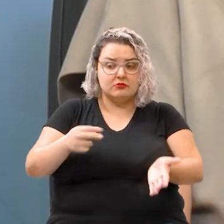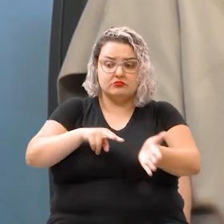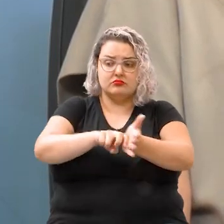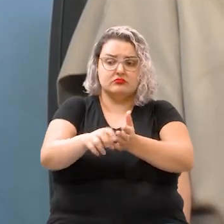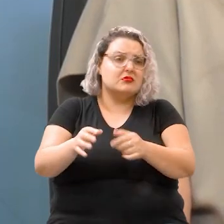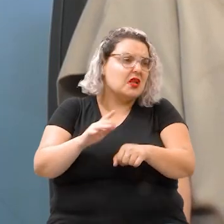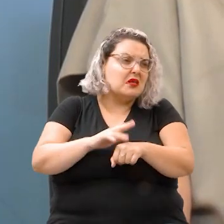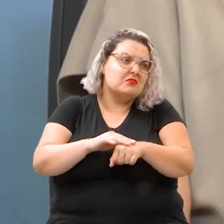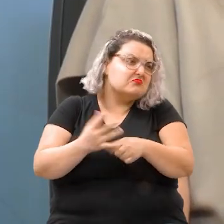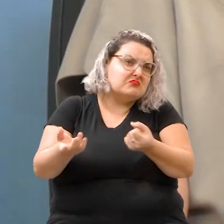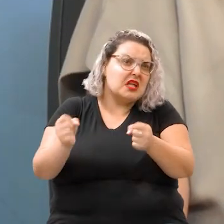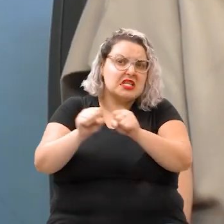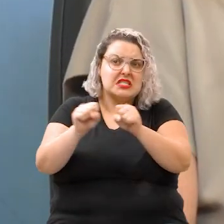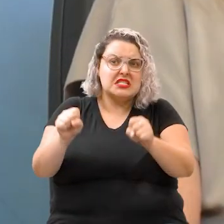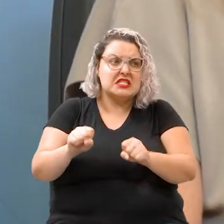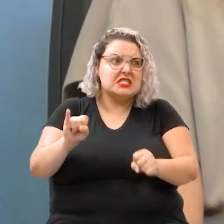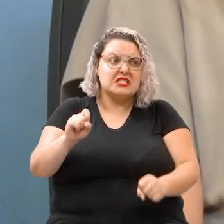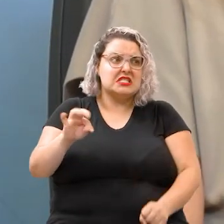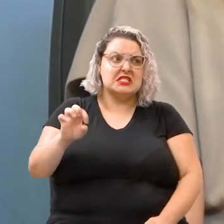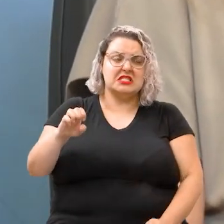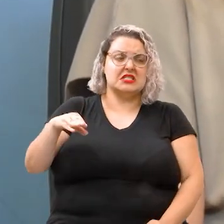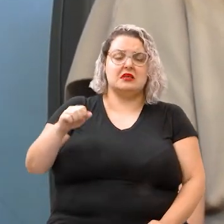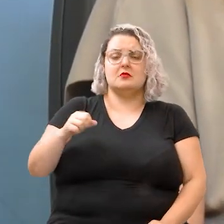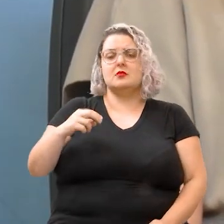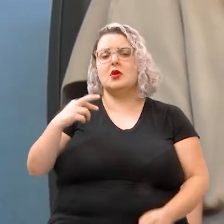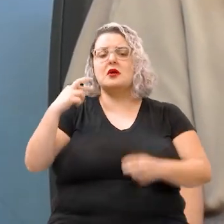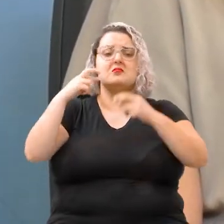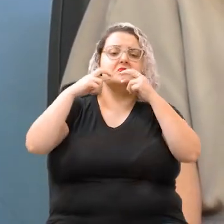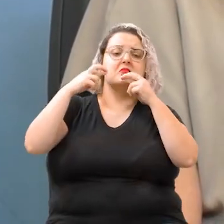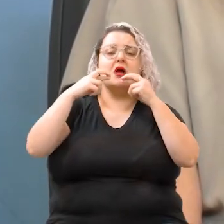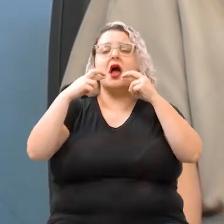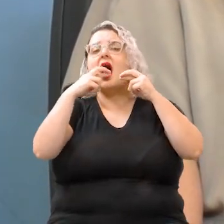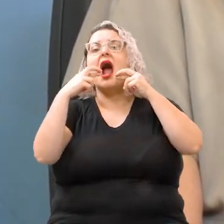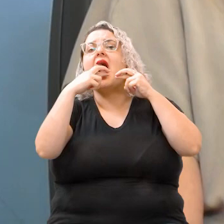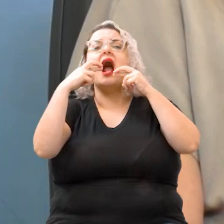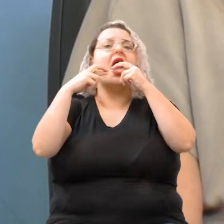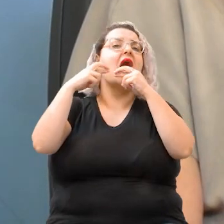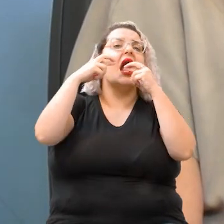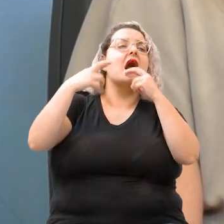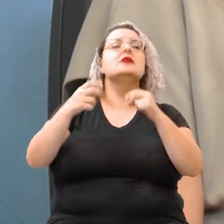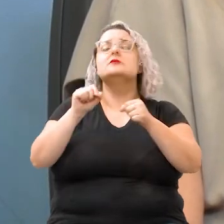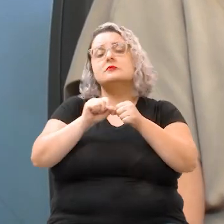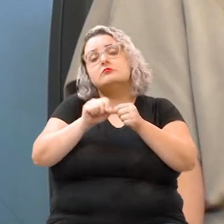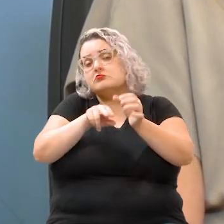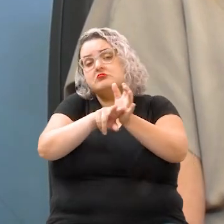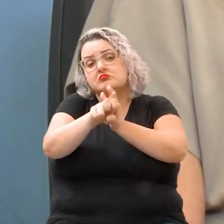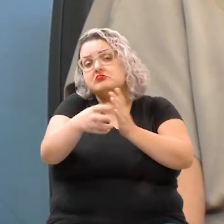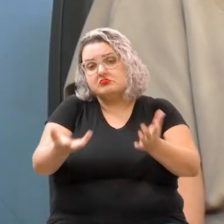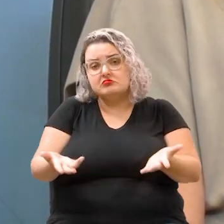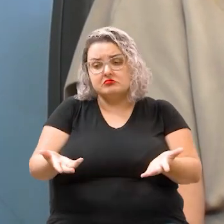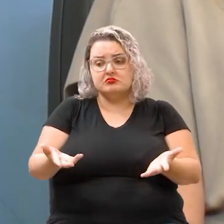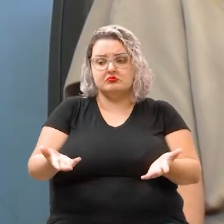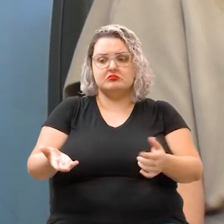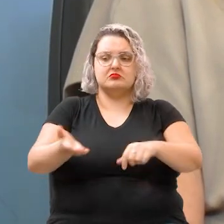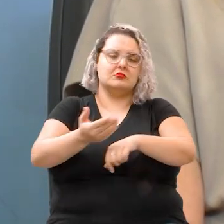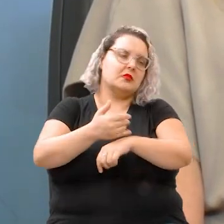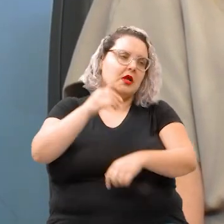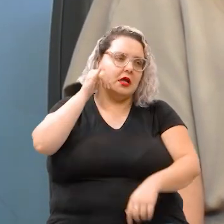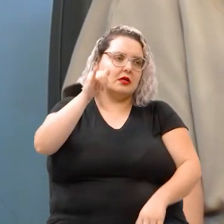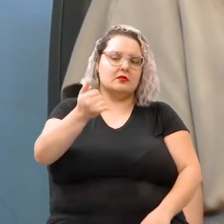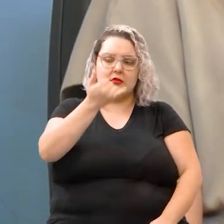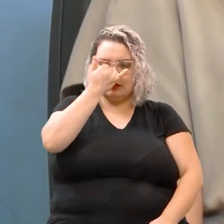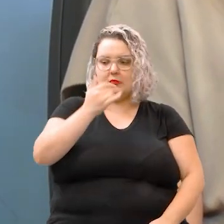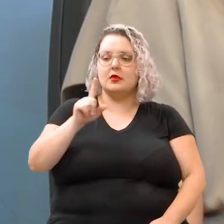alguma patologia sistêmica. Você examina a boca do idoso e você faz um diagnóstico, né, precoce. Enfim, mas